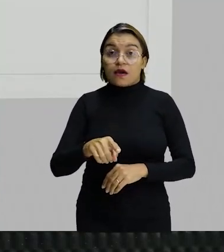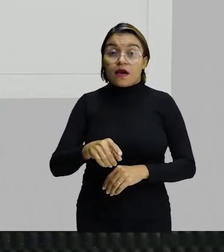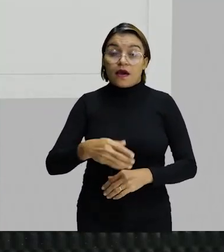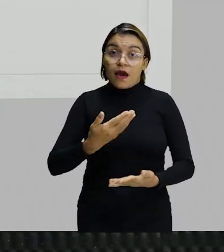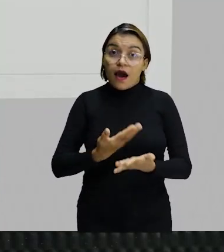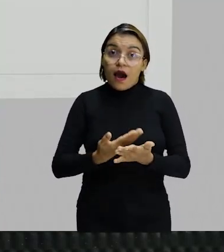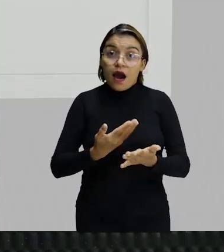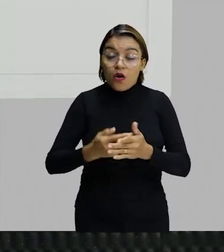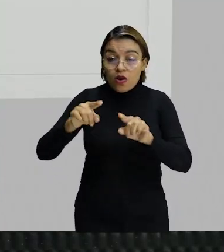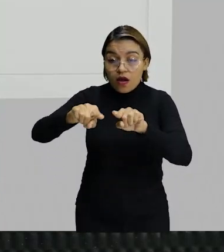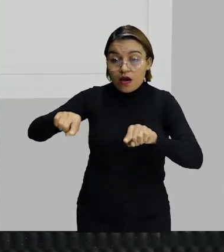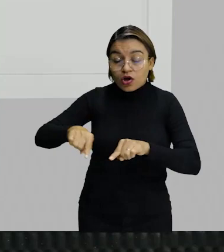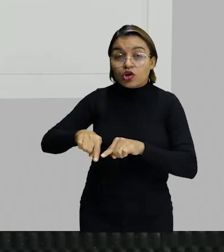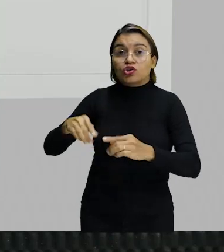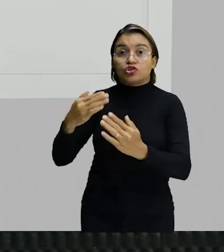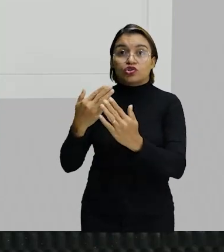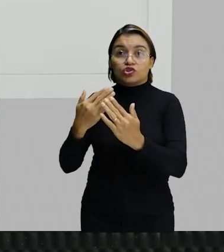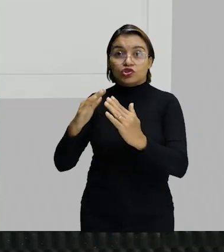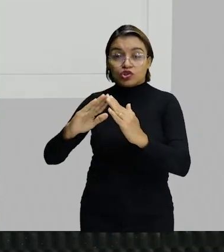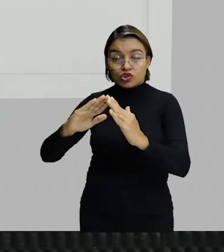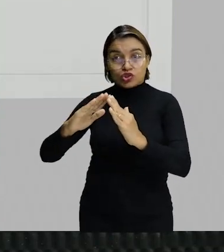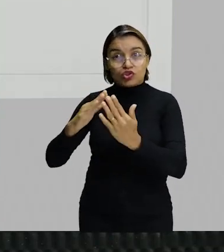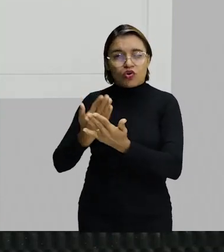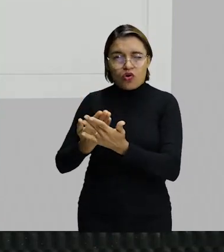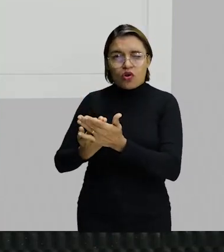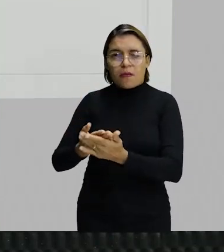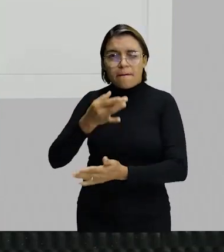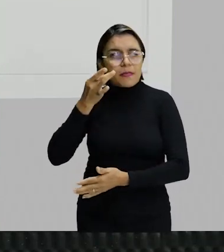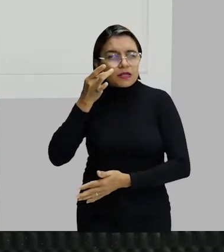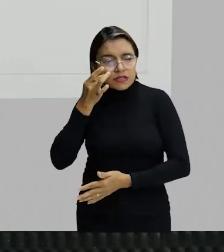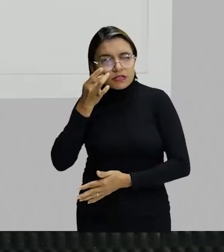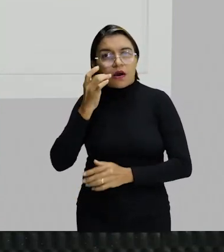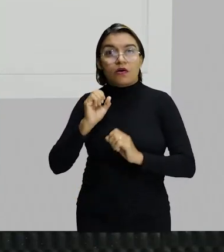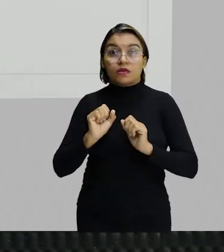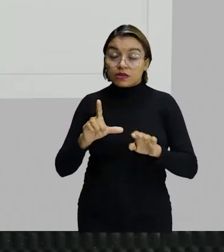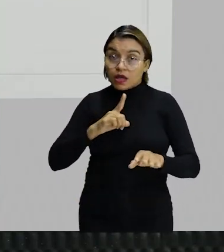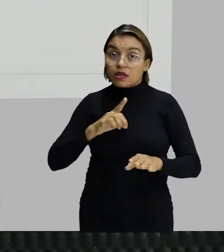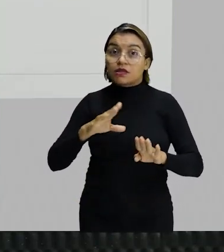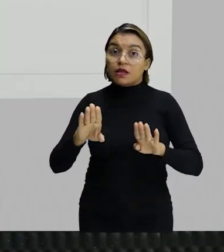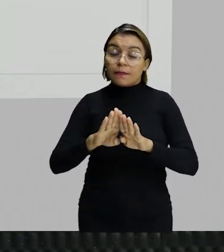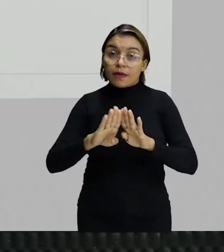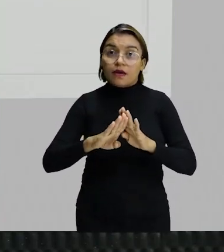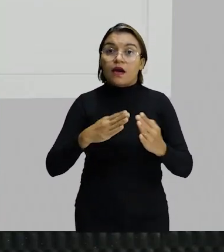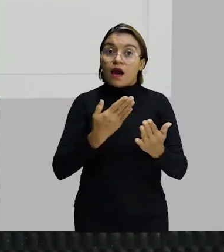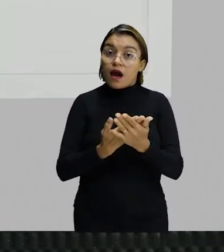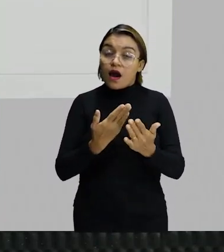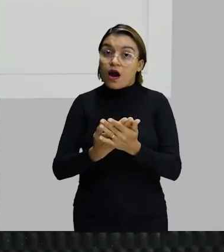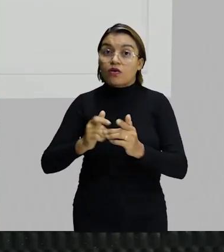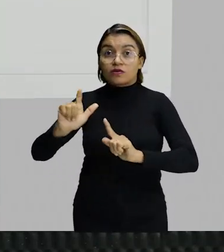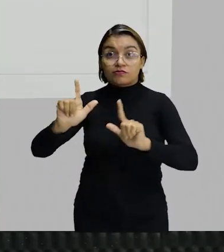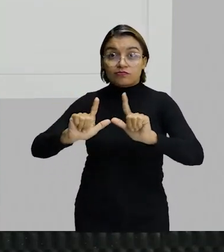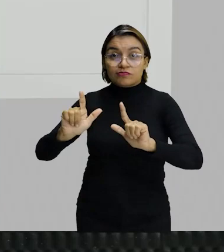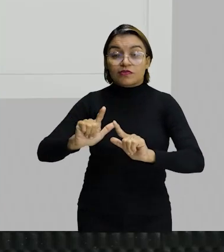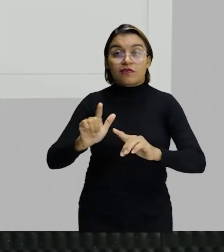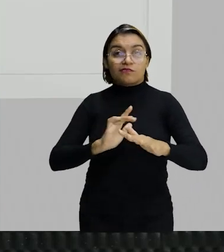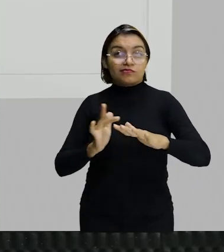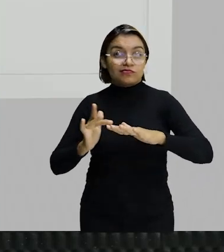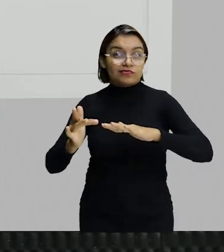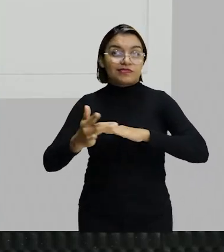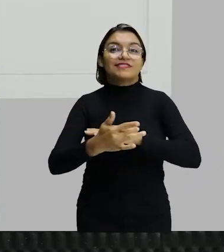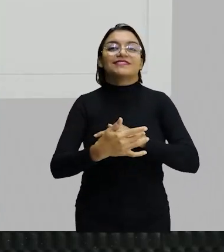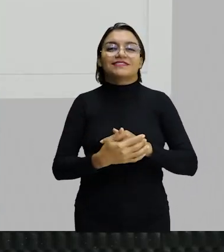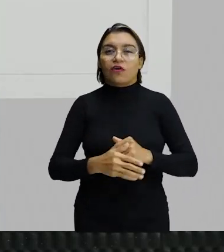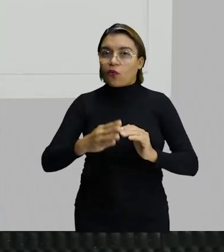professor maravilhoso em sala, um abraço aqui a todos os professores de filosofia que trabalham com muita maestria esses conteúdos, além deles, você tem